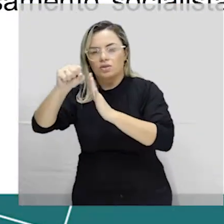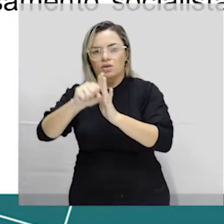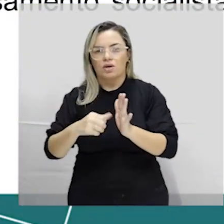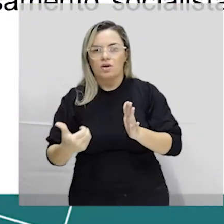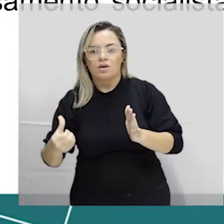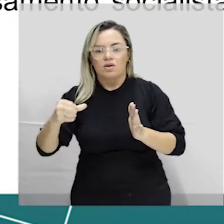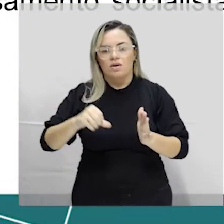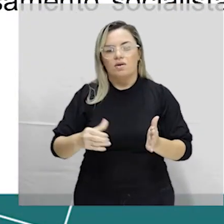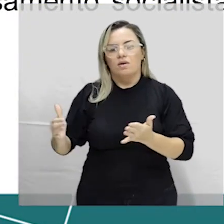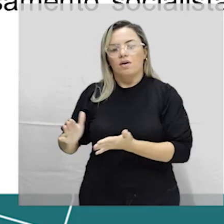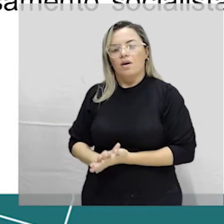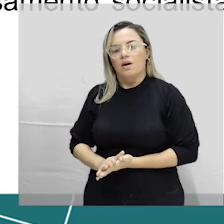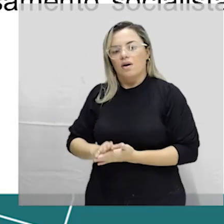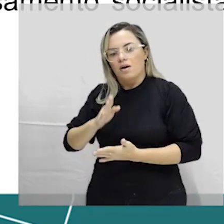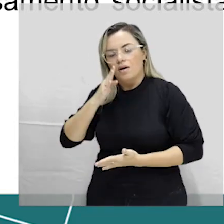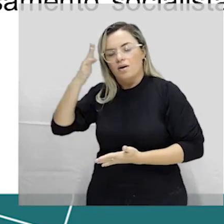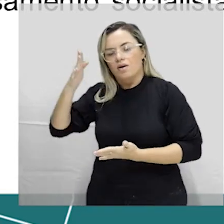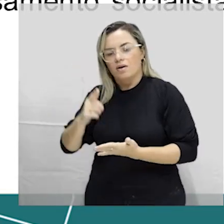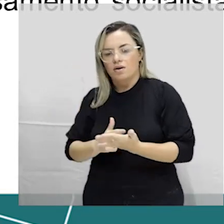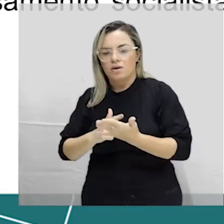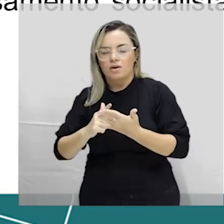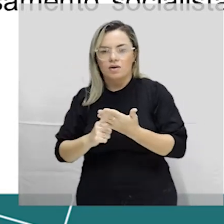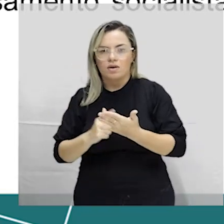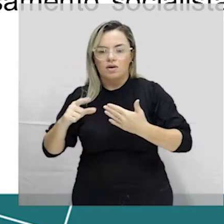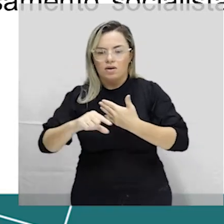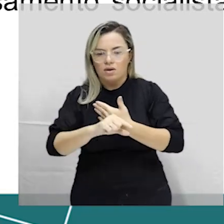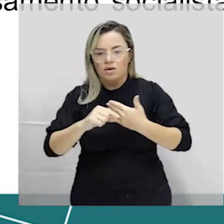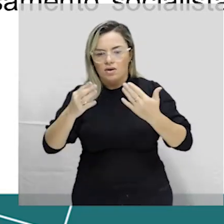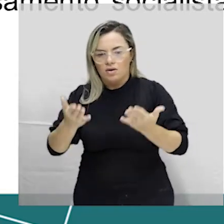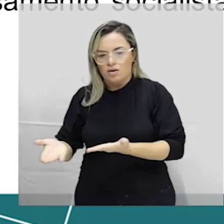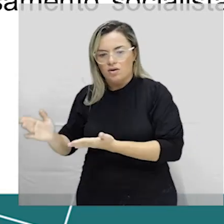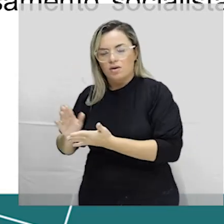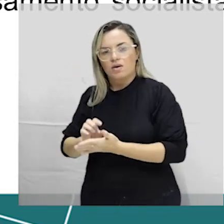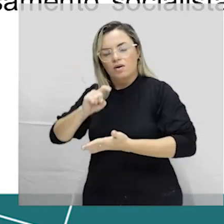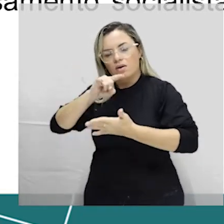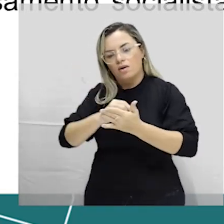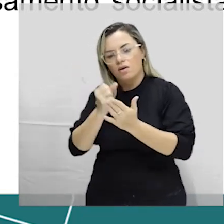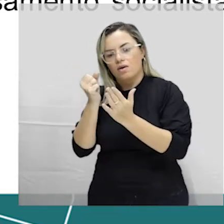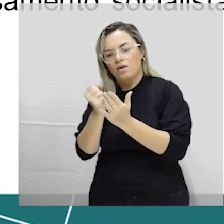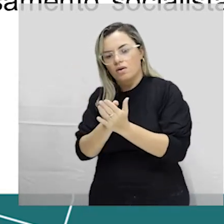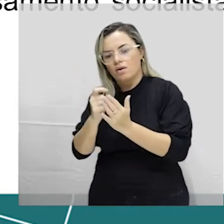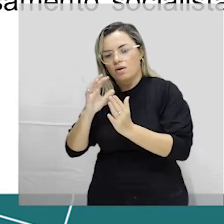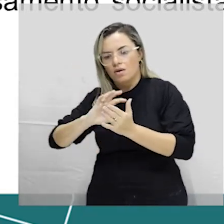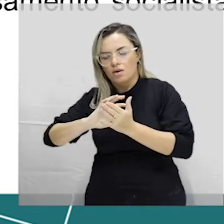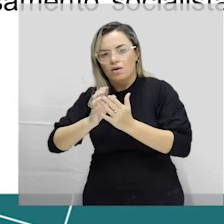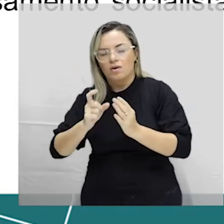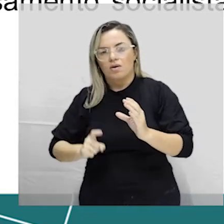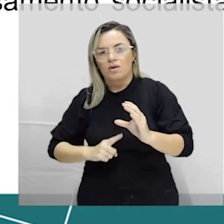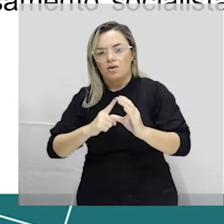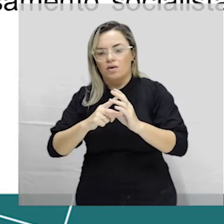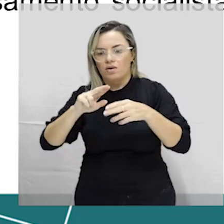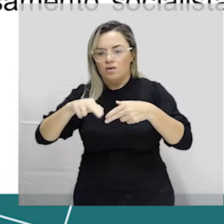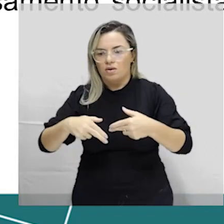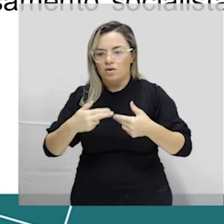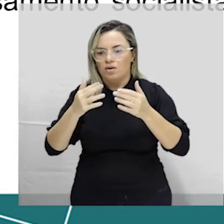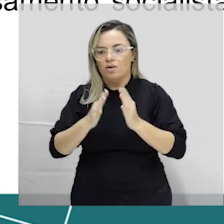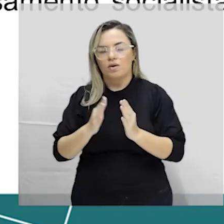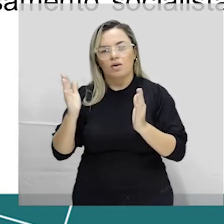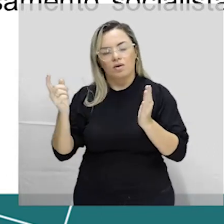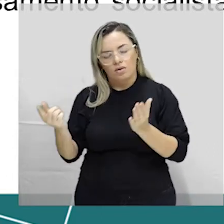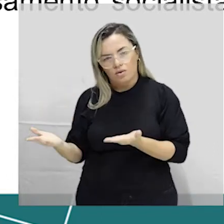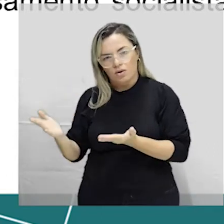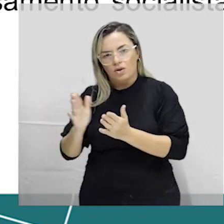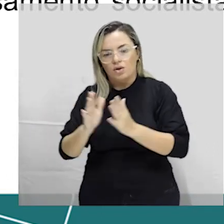As principais obras de Marx são o Manifesto do Partido Comunista, que é uma obra escrita a 4 mãos, juntamente com seu